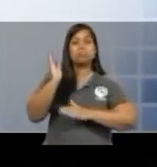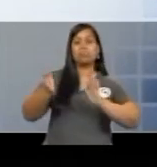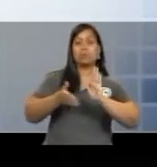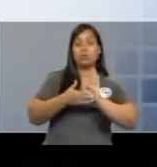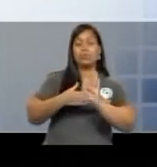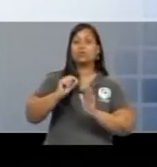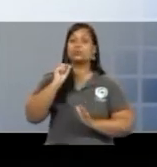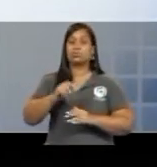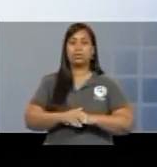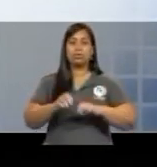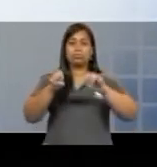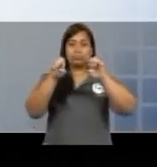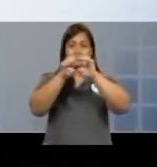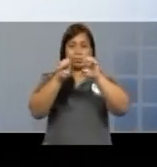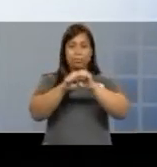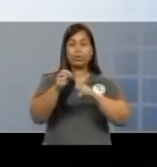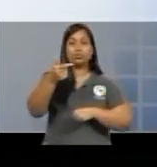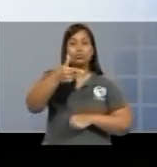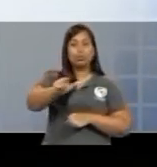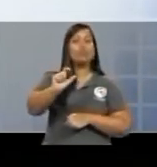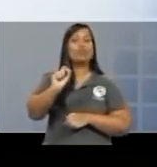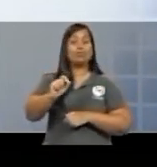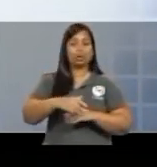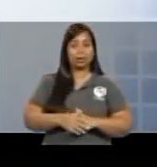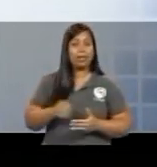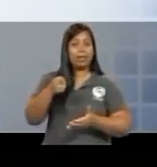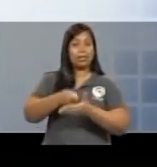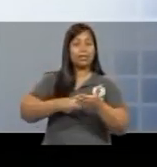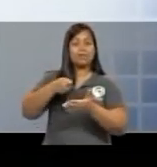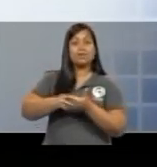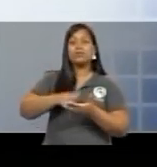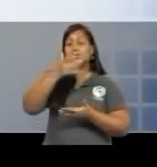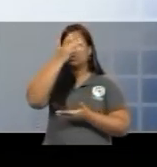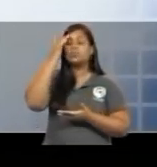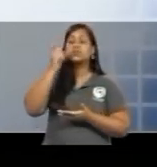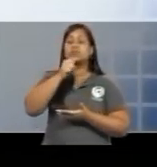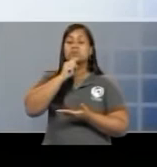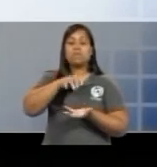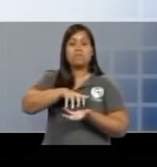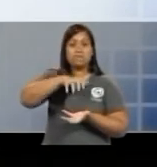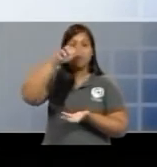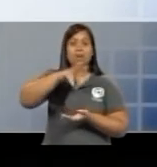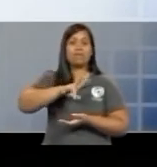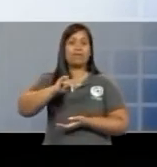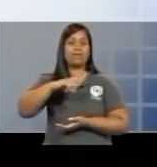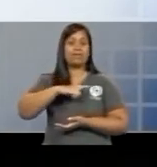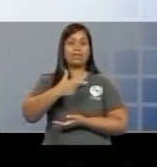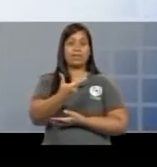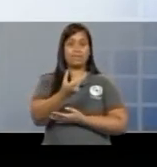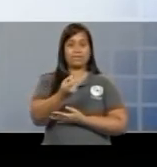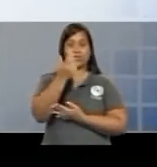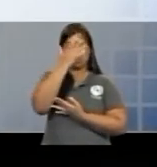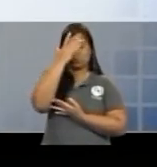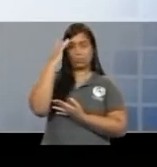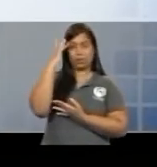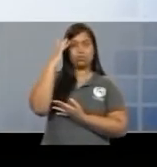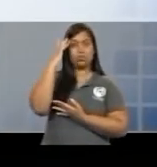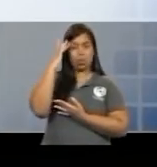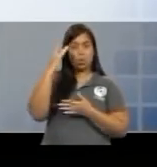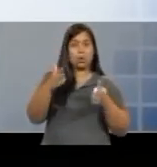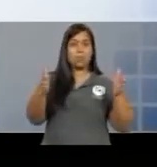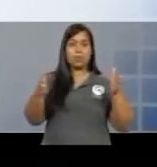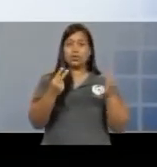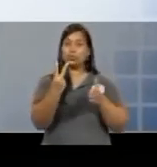proposta que reestrutura o Conselho Municipal de Defesa dos Idosos, que passa a ter 20 integrantes